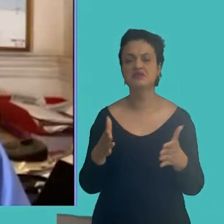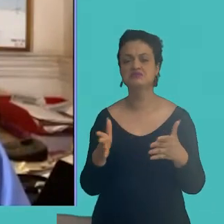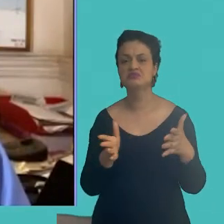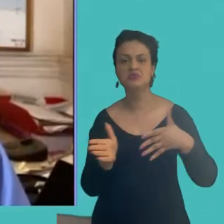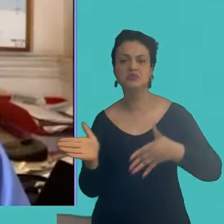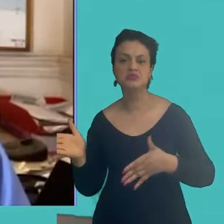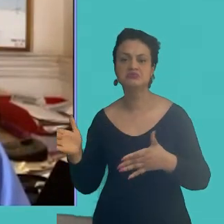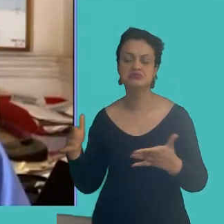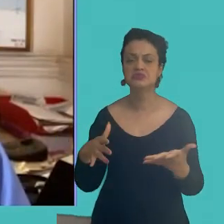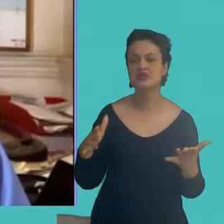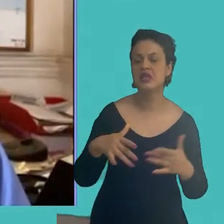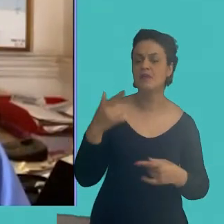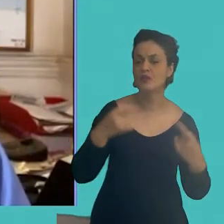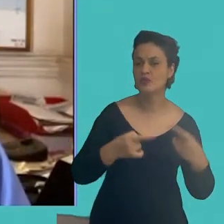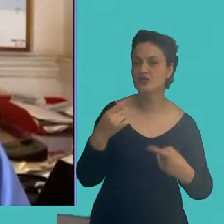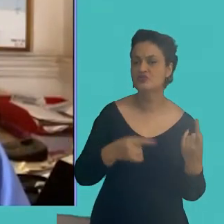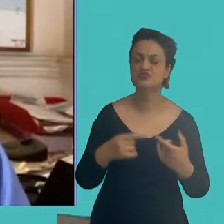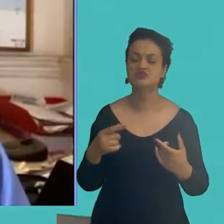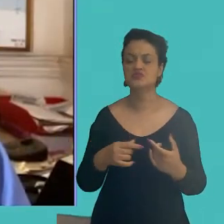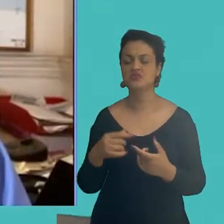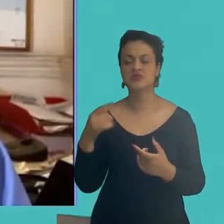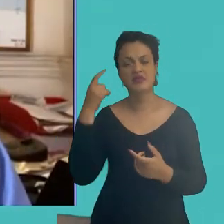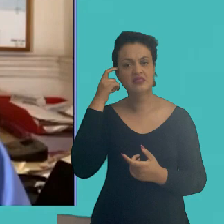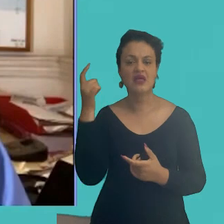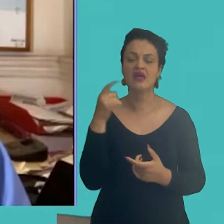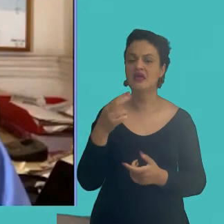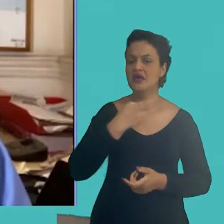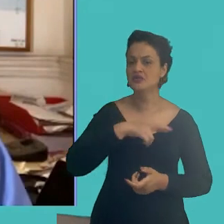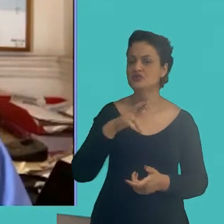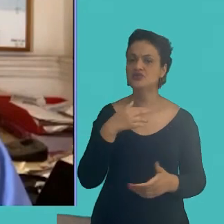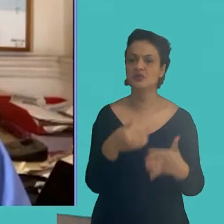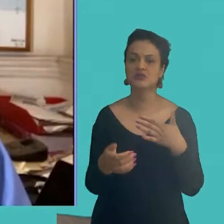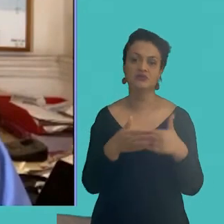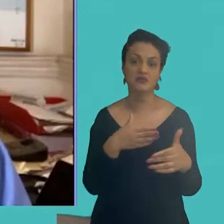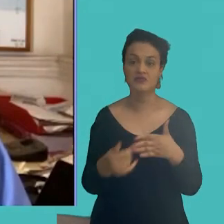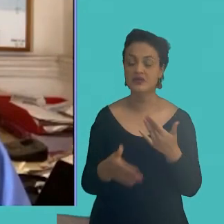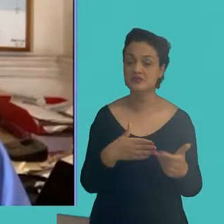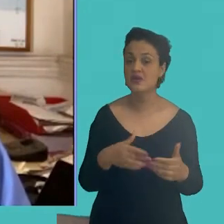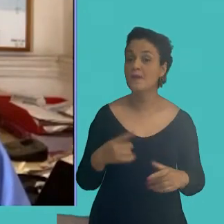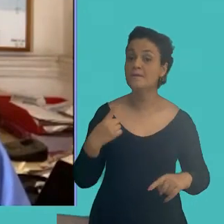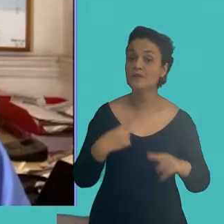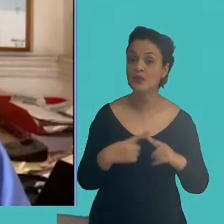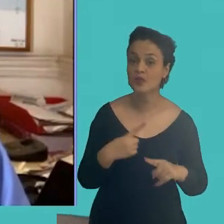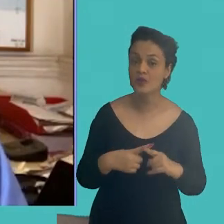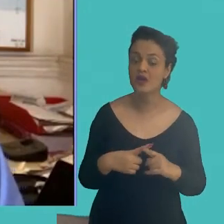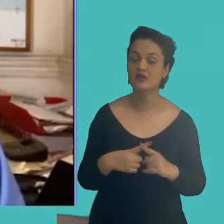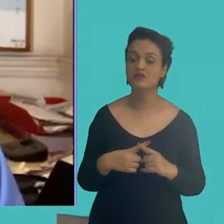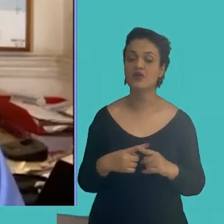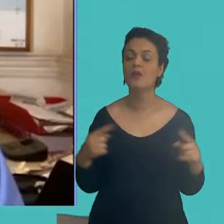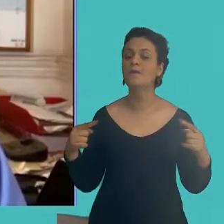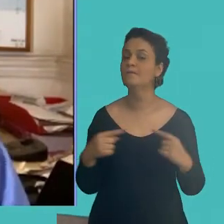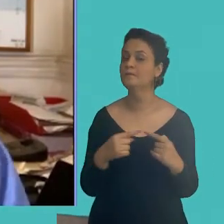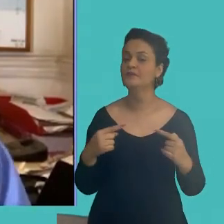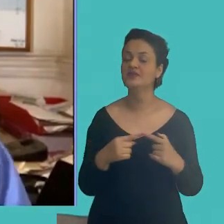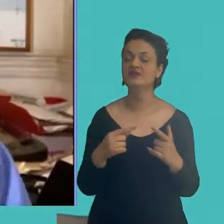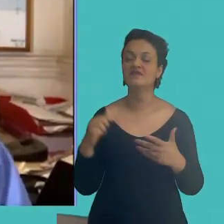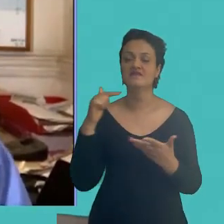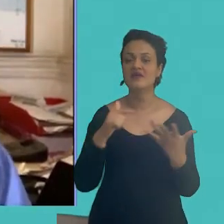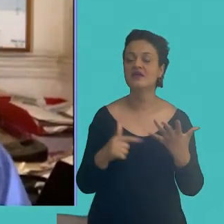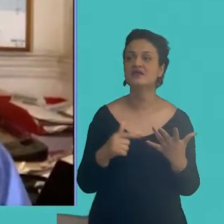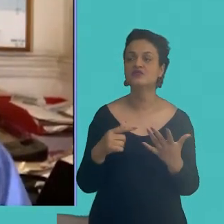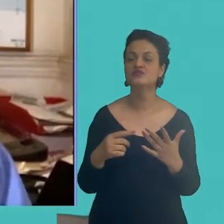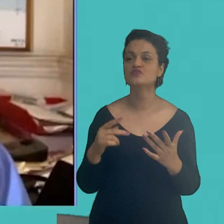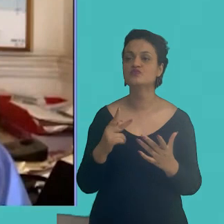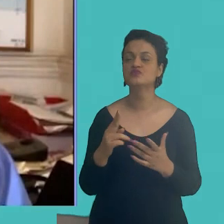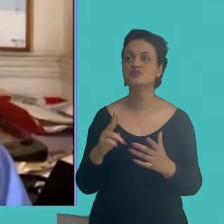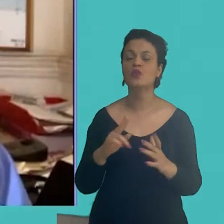político, a sua crença, a sua filosofia, a sua religião, porque constituem, digamos, valores universais, mais